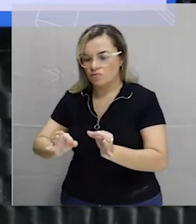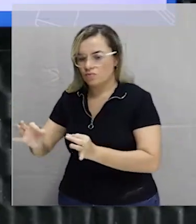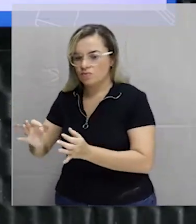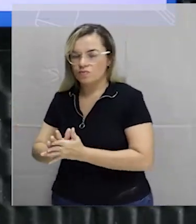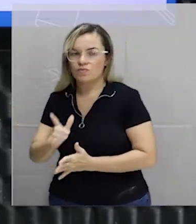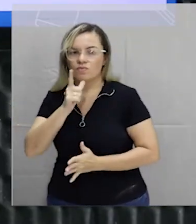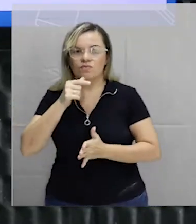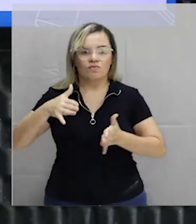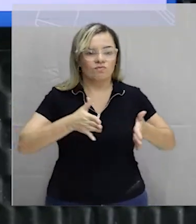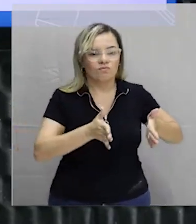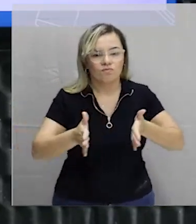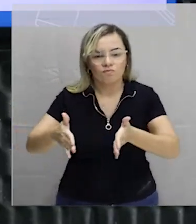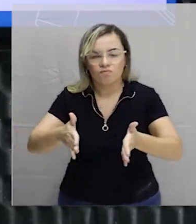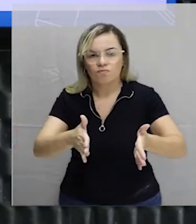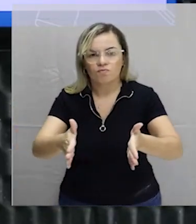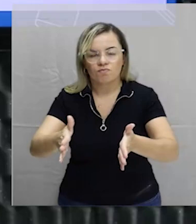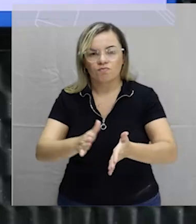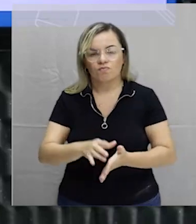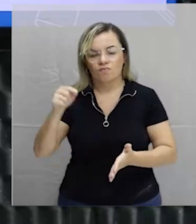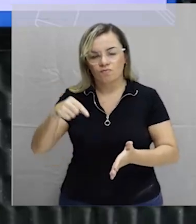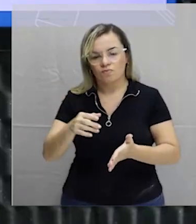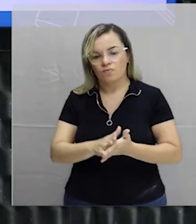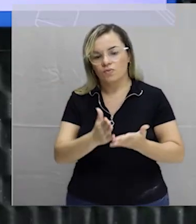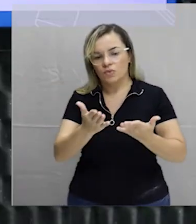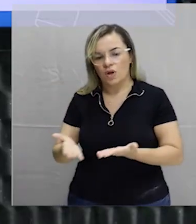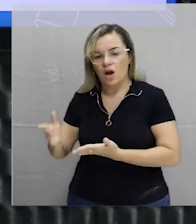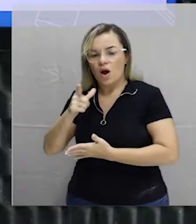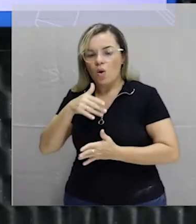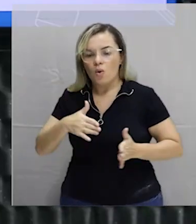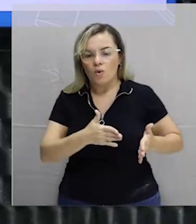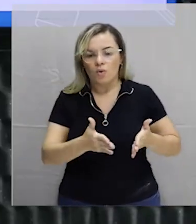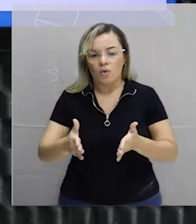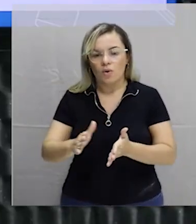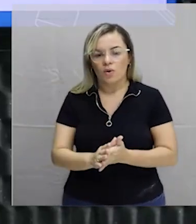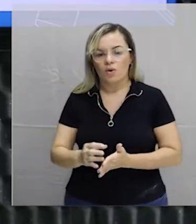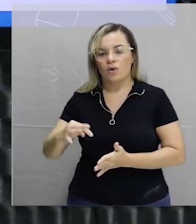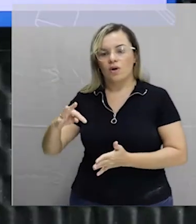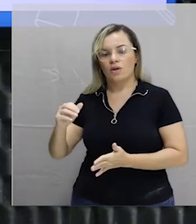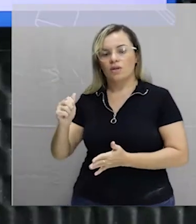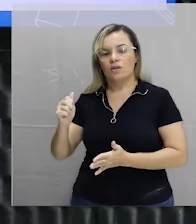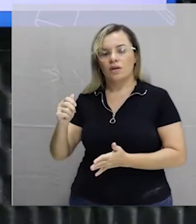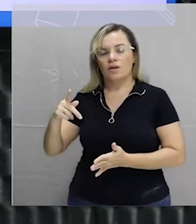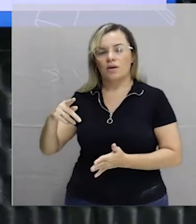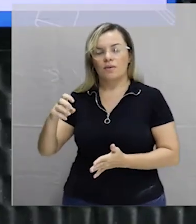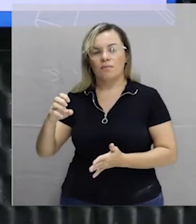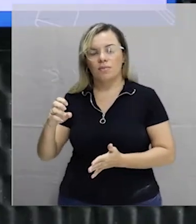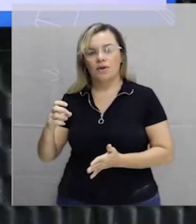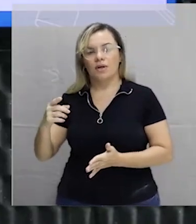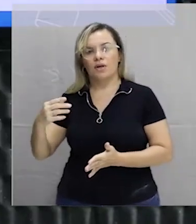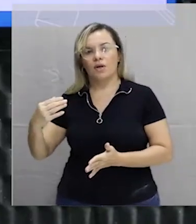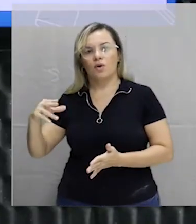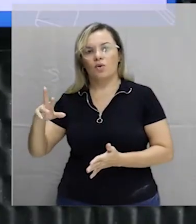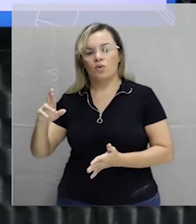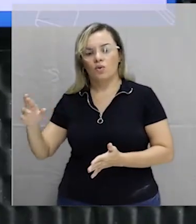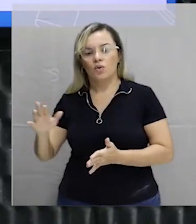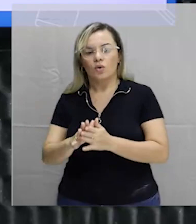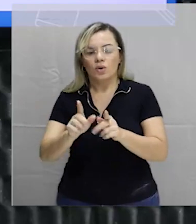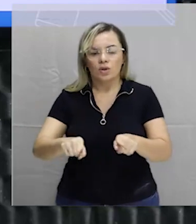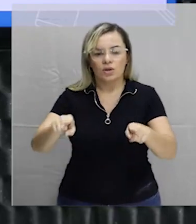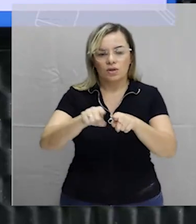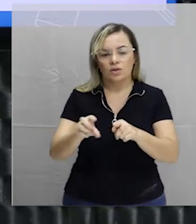aos rios, ao rio Itapecuru, ao rio Munim. Essas expedições foram